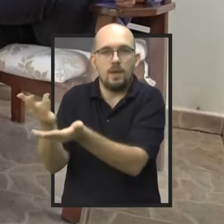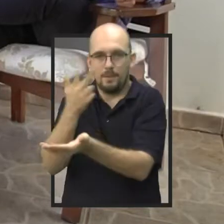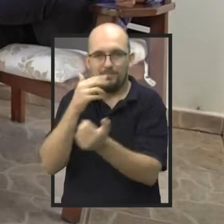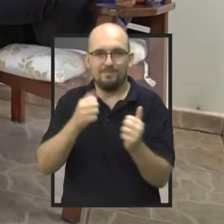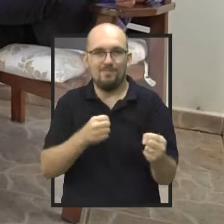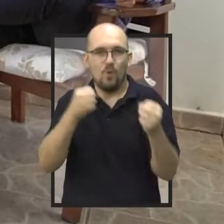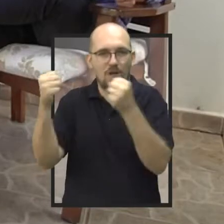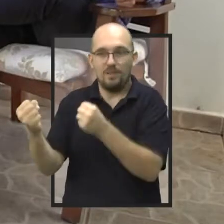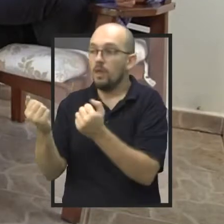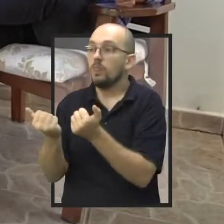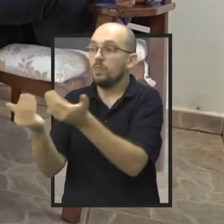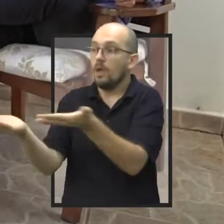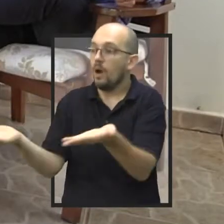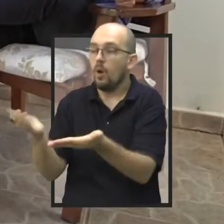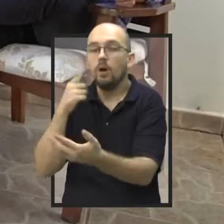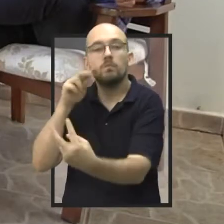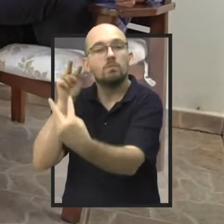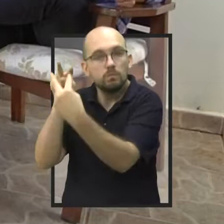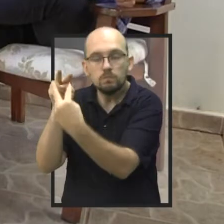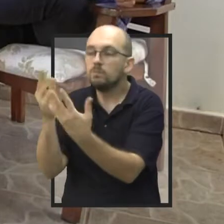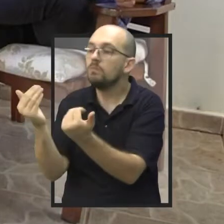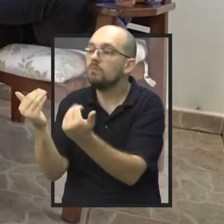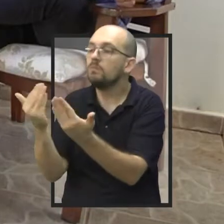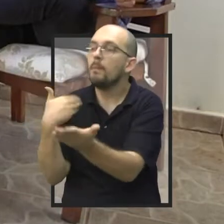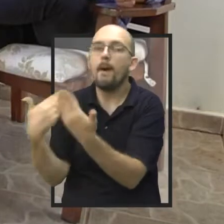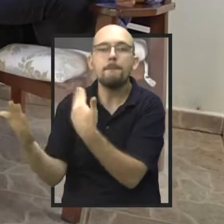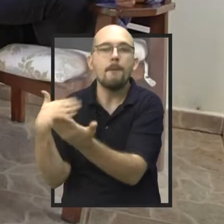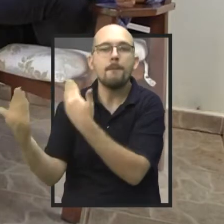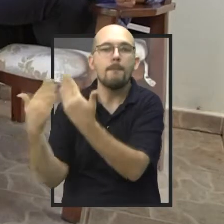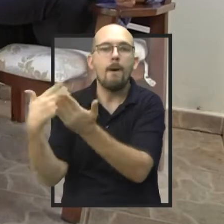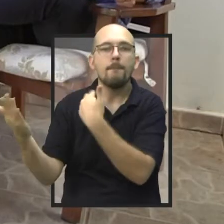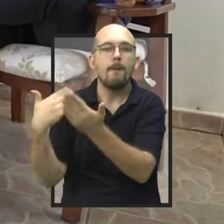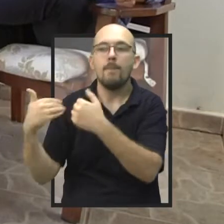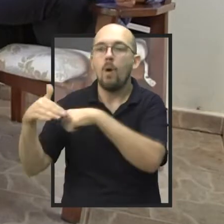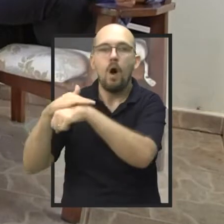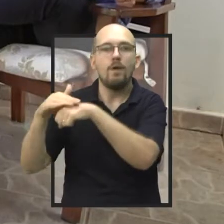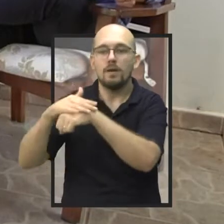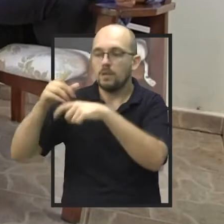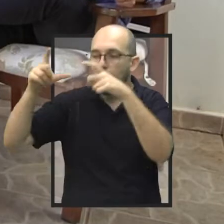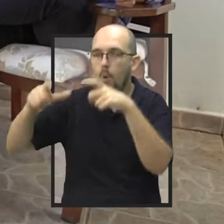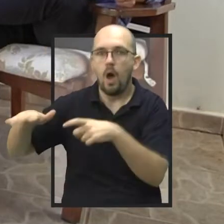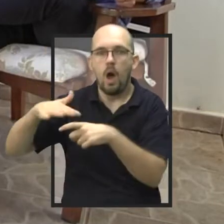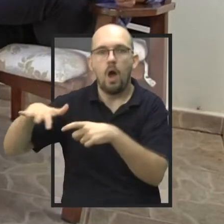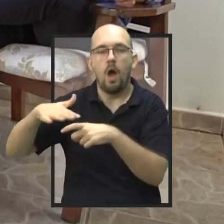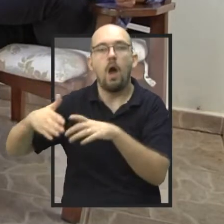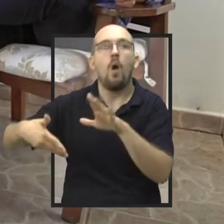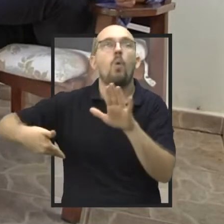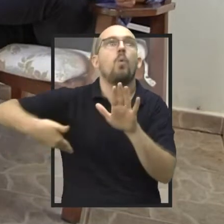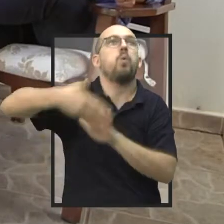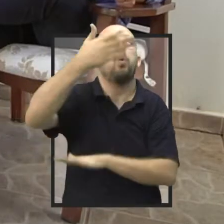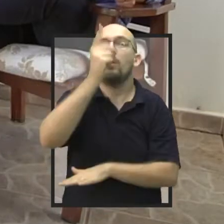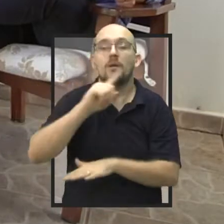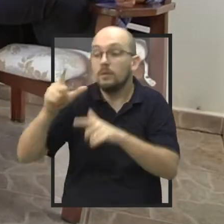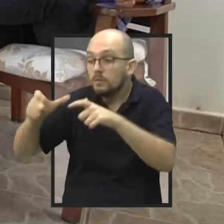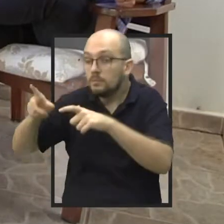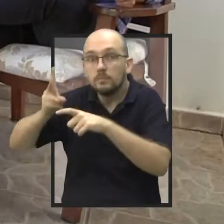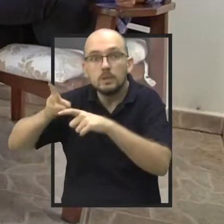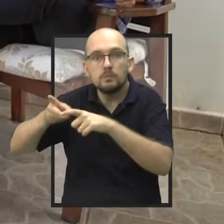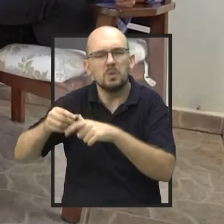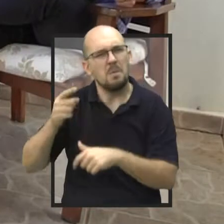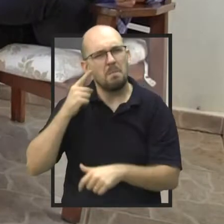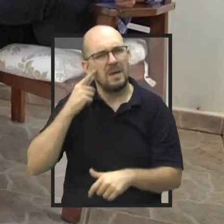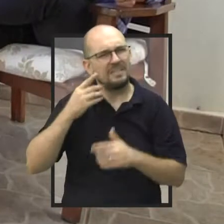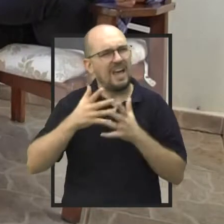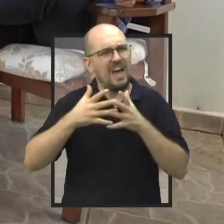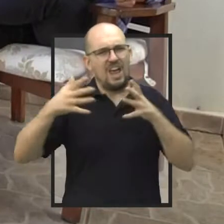de eleição. Ele tem que vir aqui conversar com o eleitorado. E você vai dizer, mas o distrito não fica muito